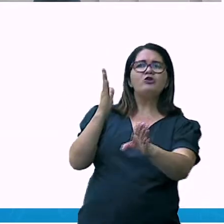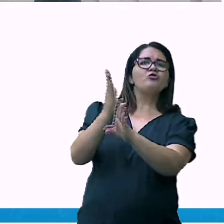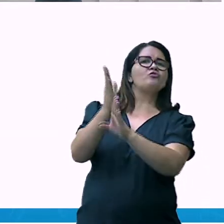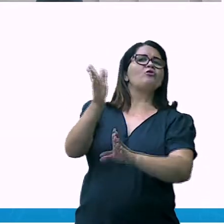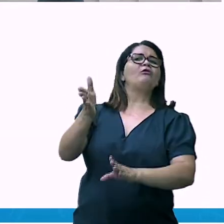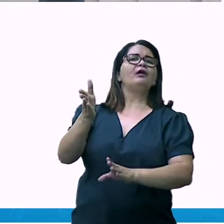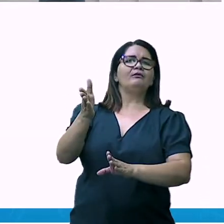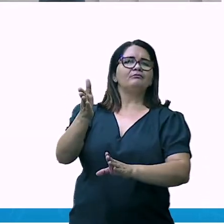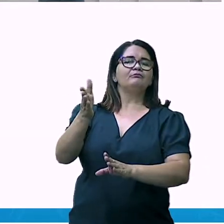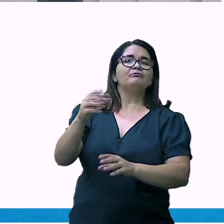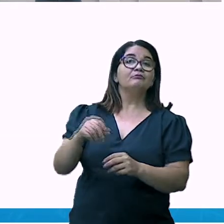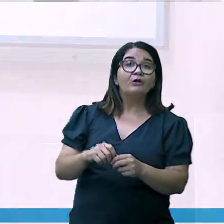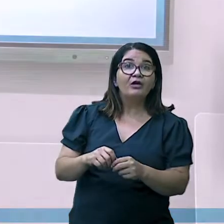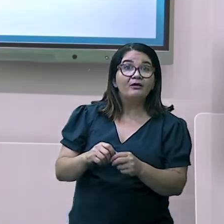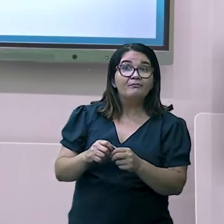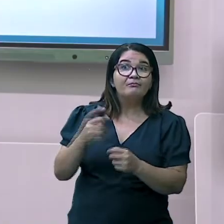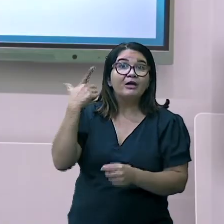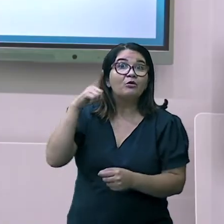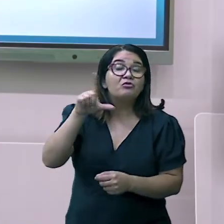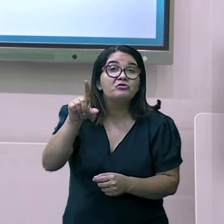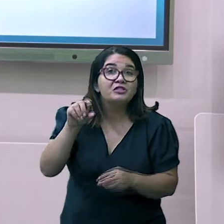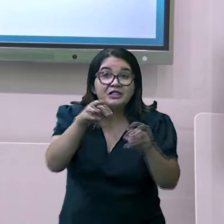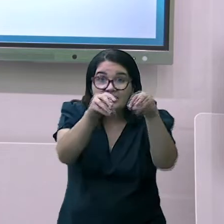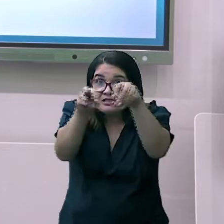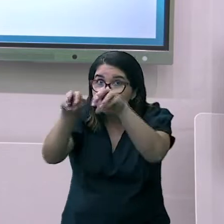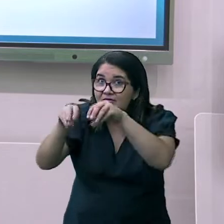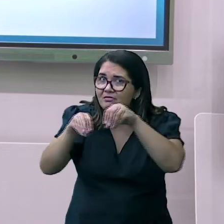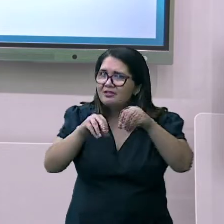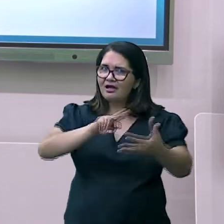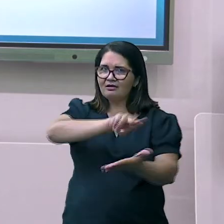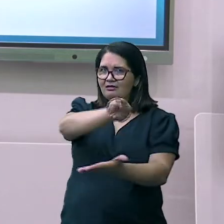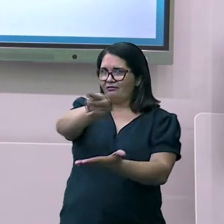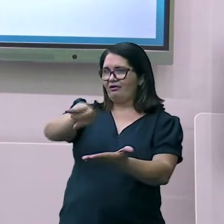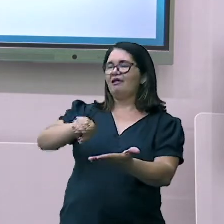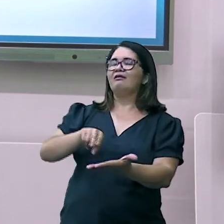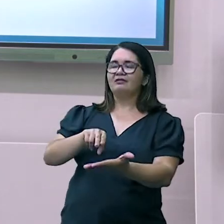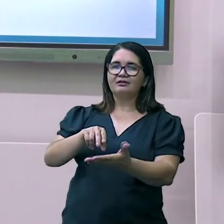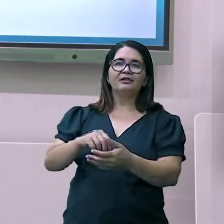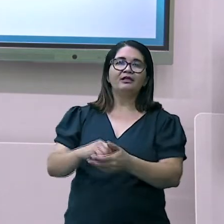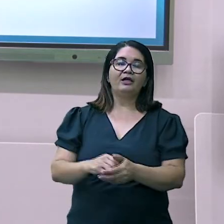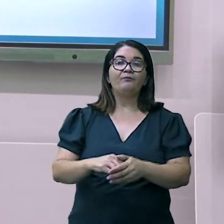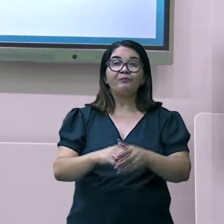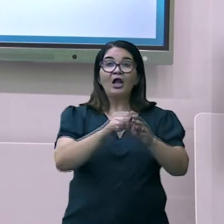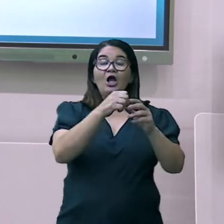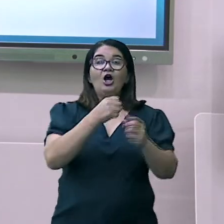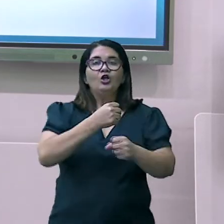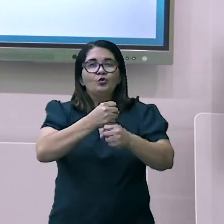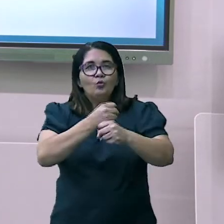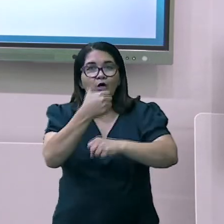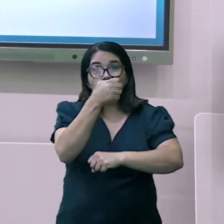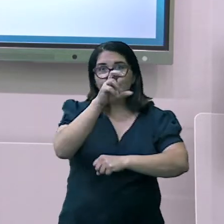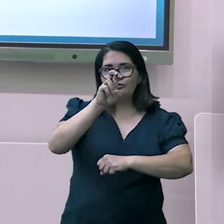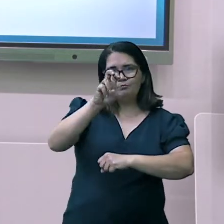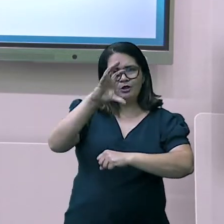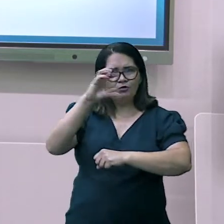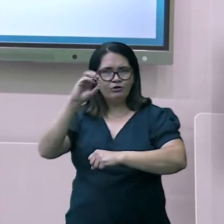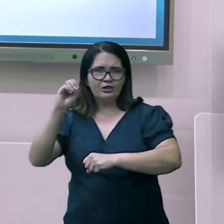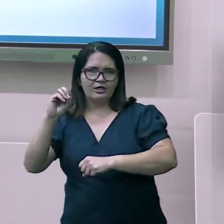queriam descobrir. Em 1500, uma nova expedição sob o comando de